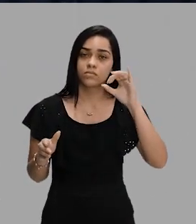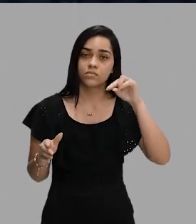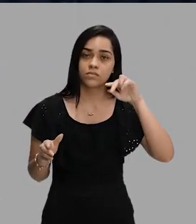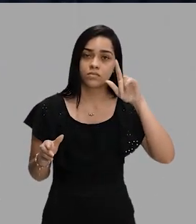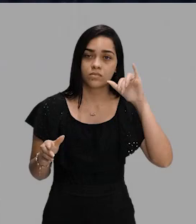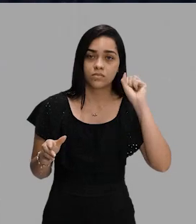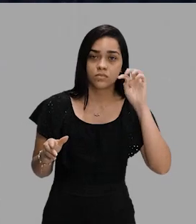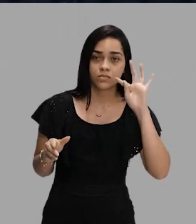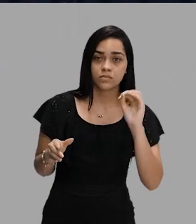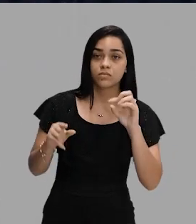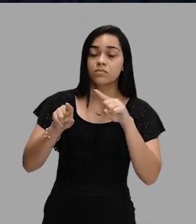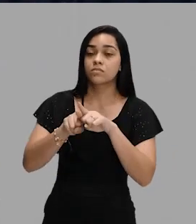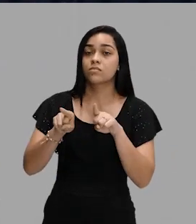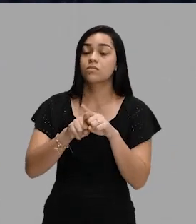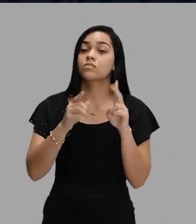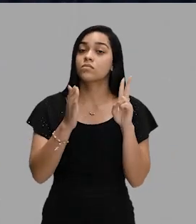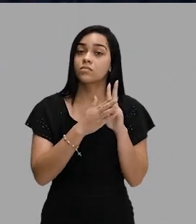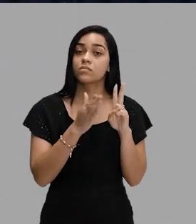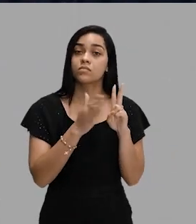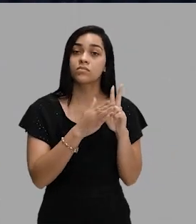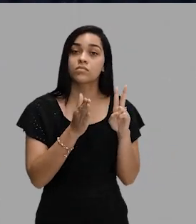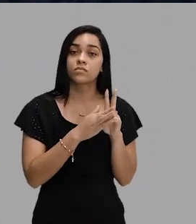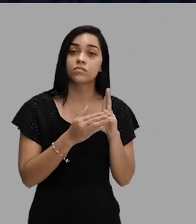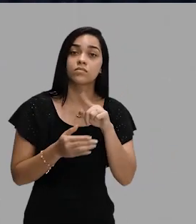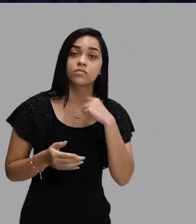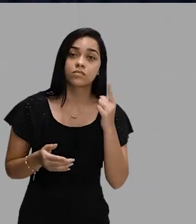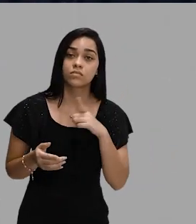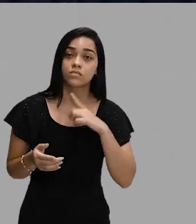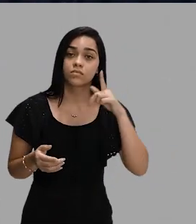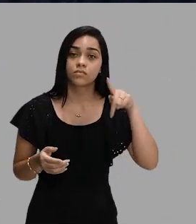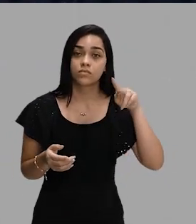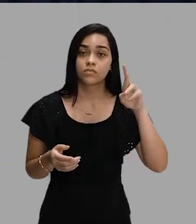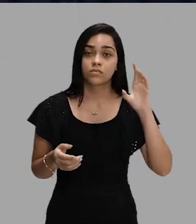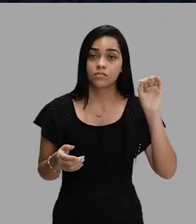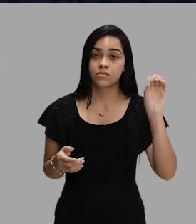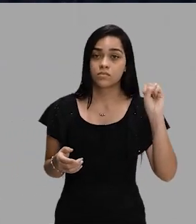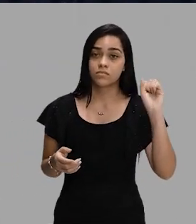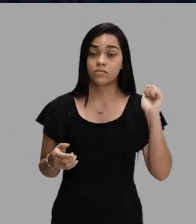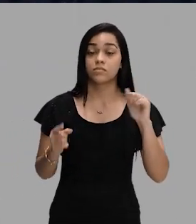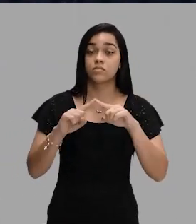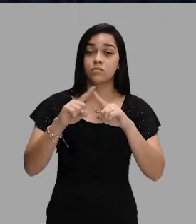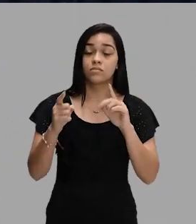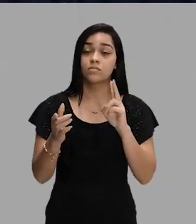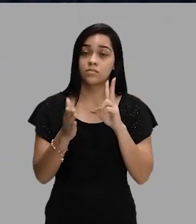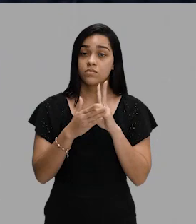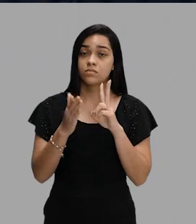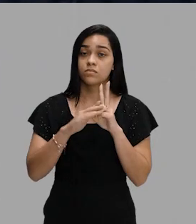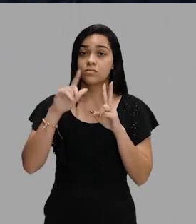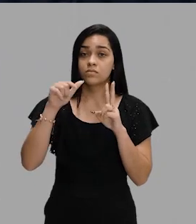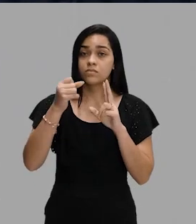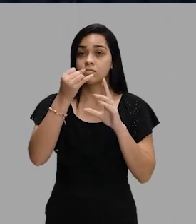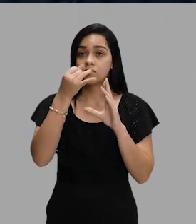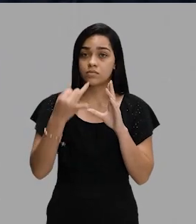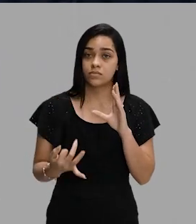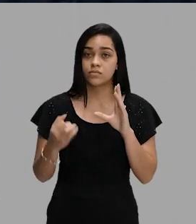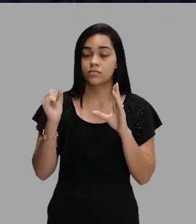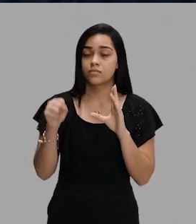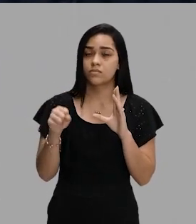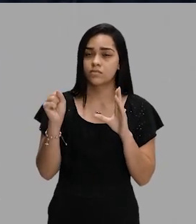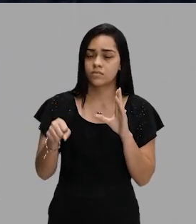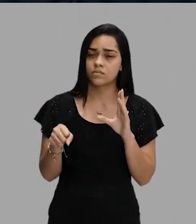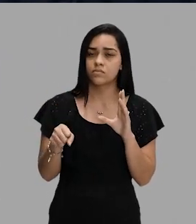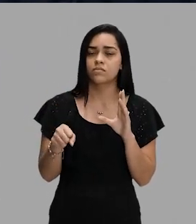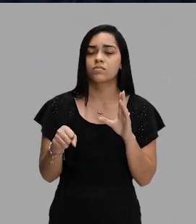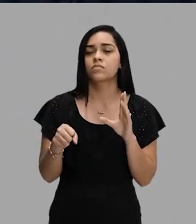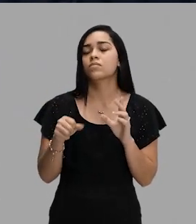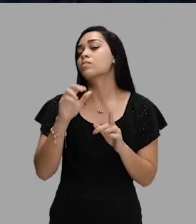E o indianismo. Então, agora a gente está na prosa, mas o índio é esta característica, é o